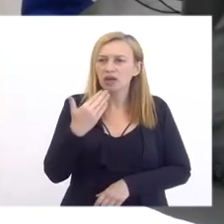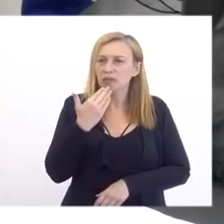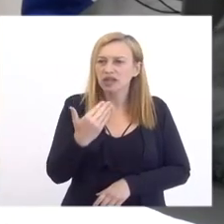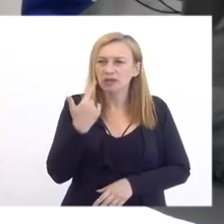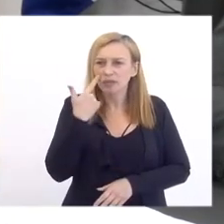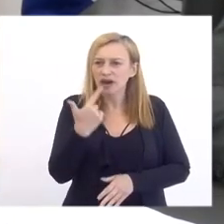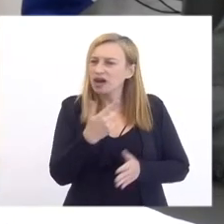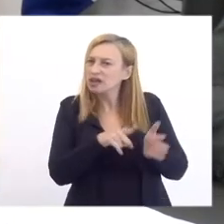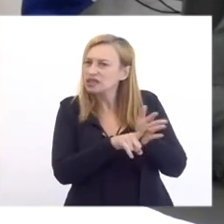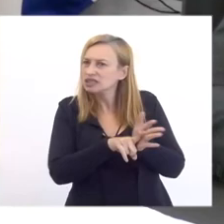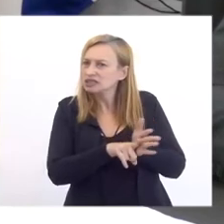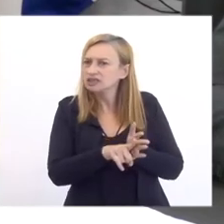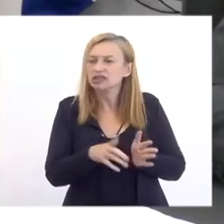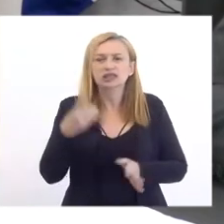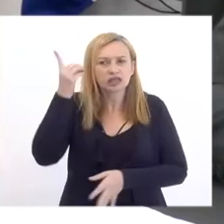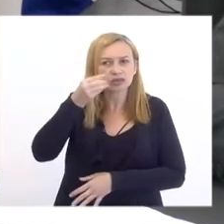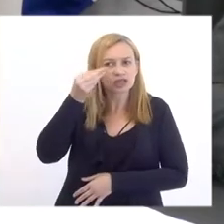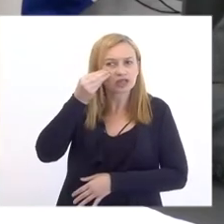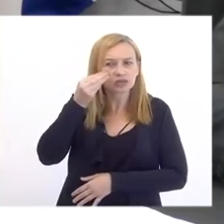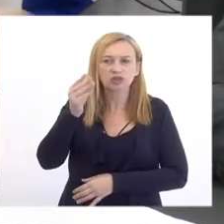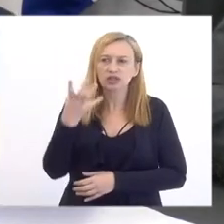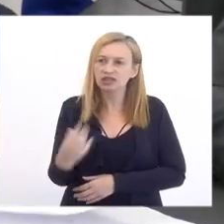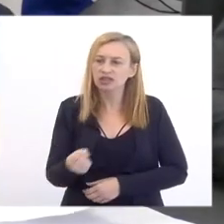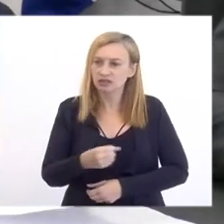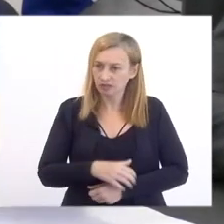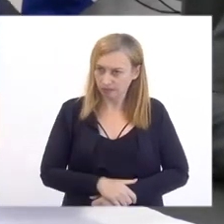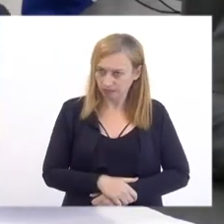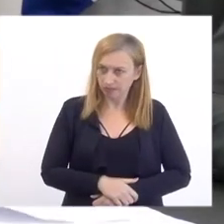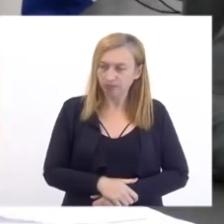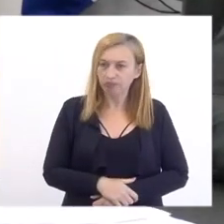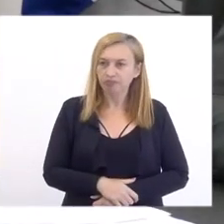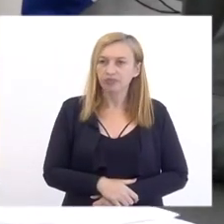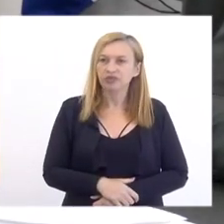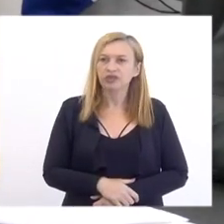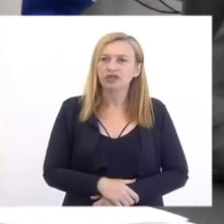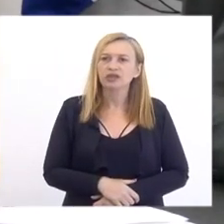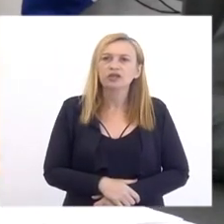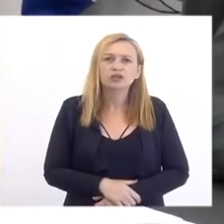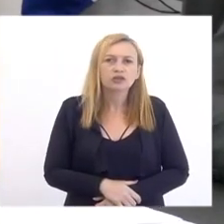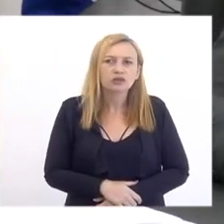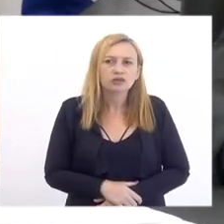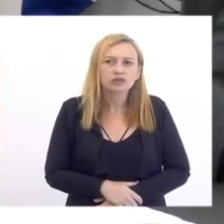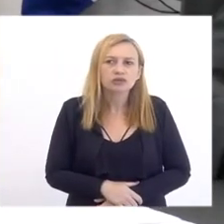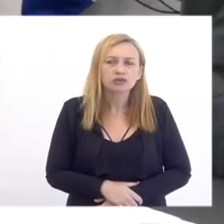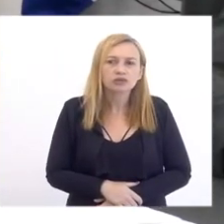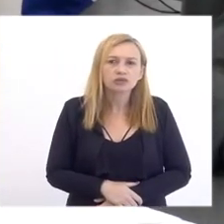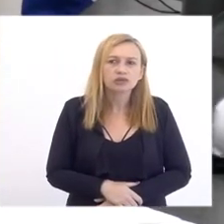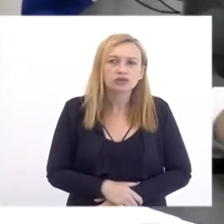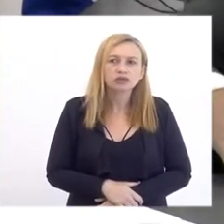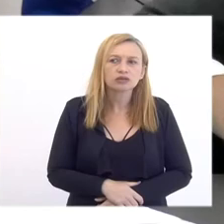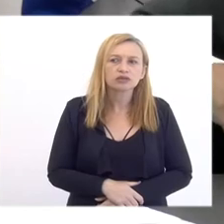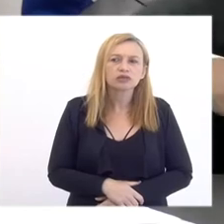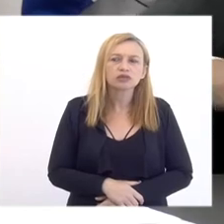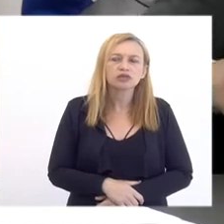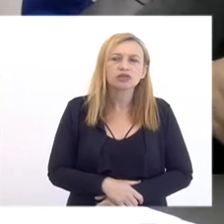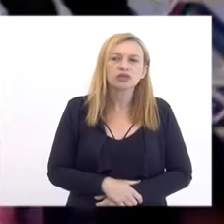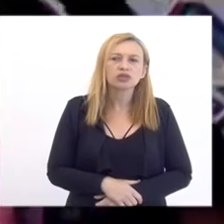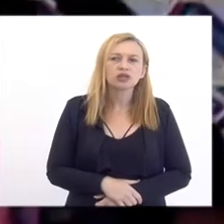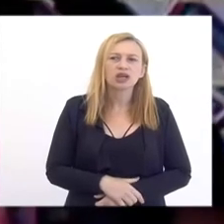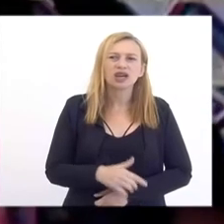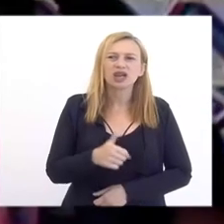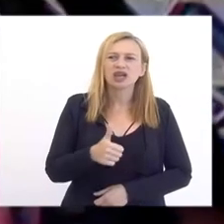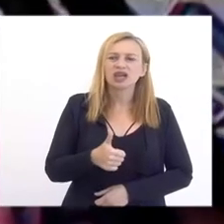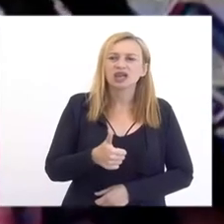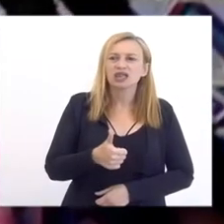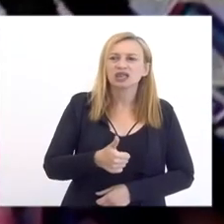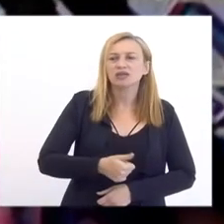projeto, pedido presidente. De vista, deputada 24. Mônica, concedido. Acabou. 20... Pois é, é meio de e-mail. Estou preocupado